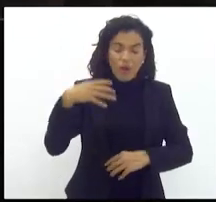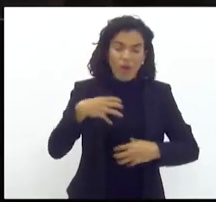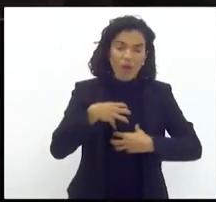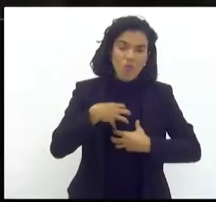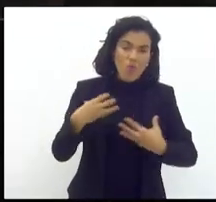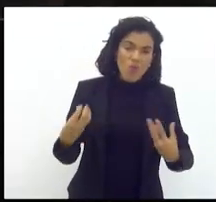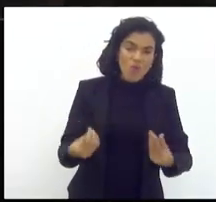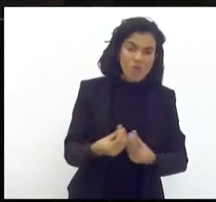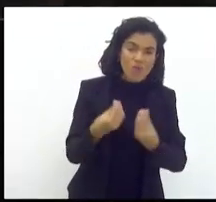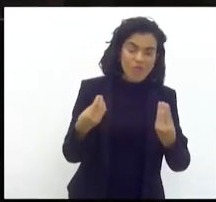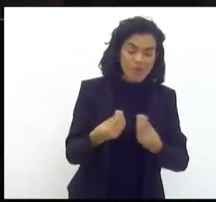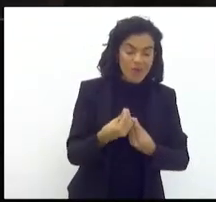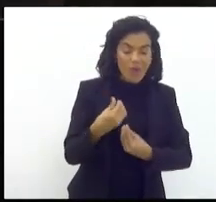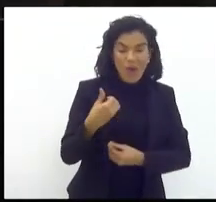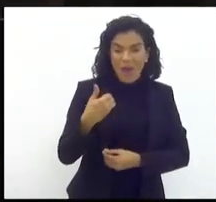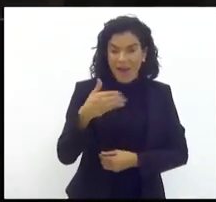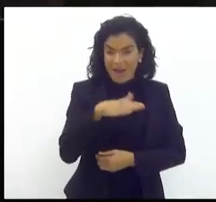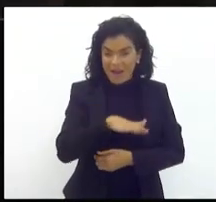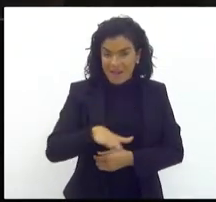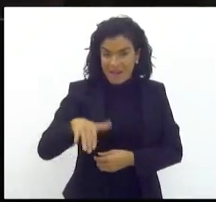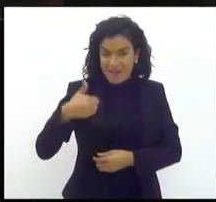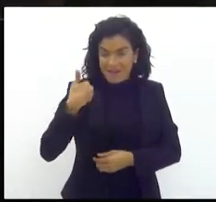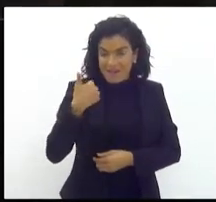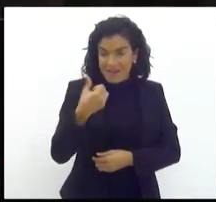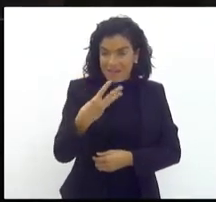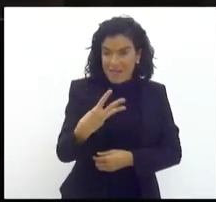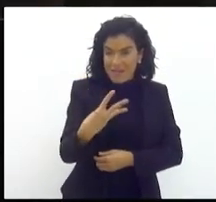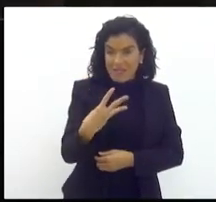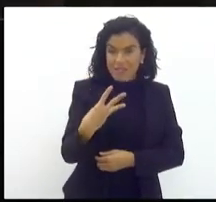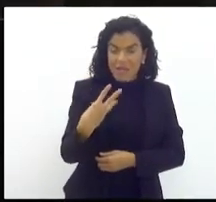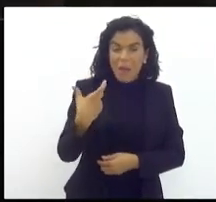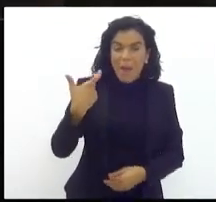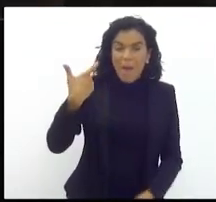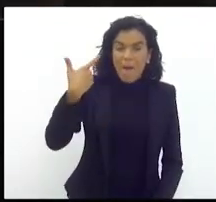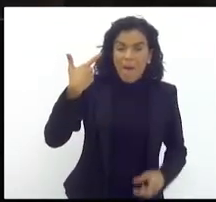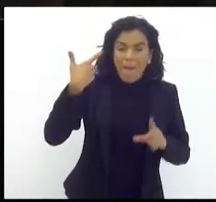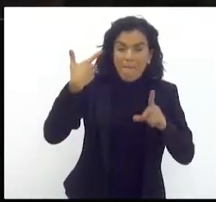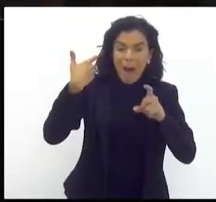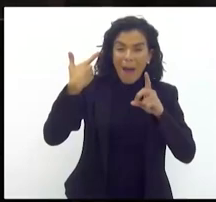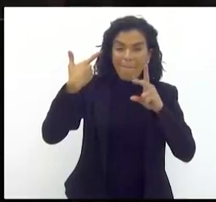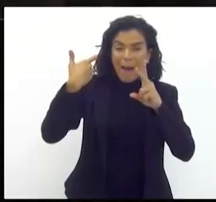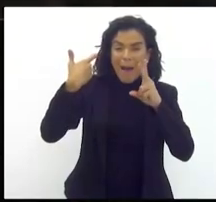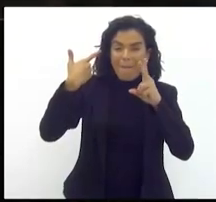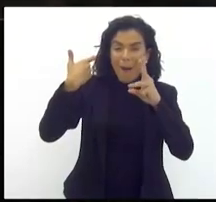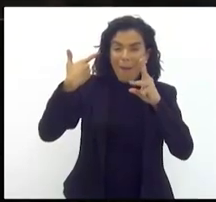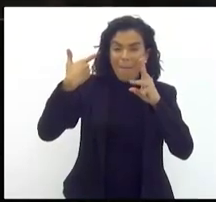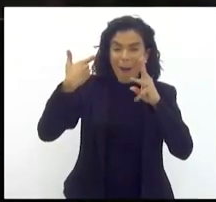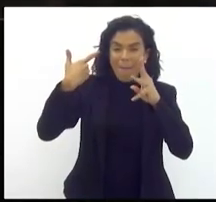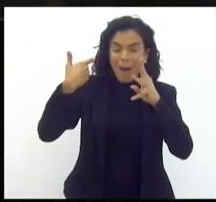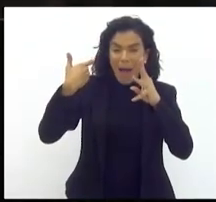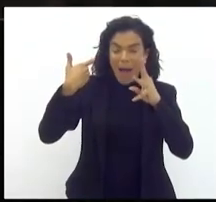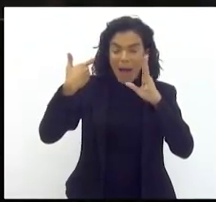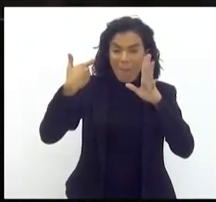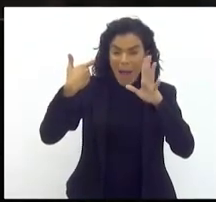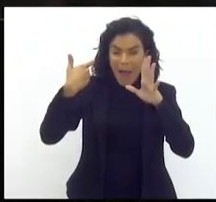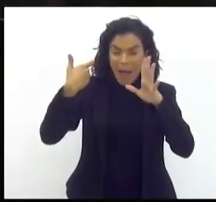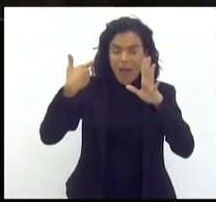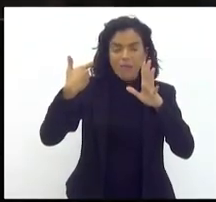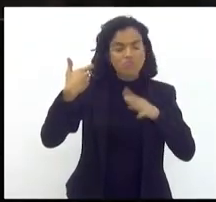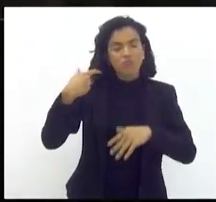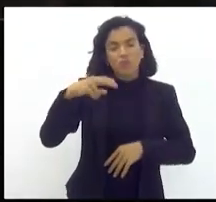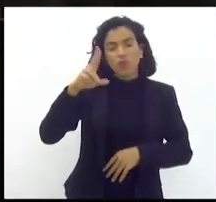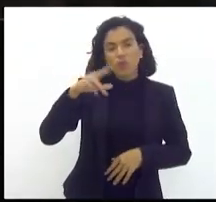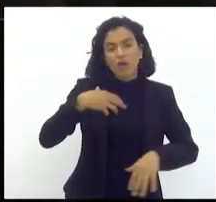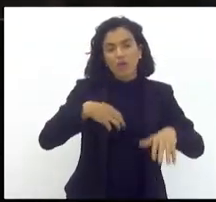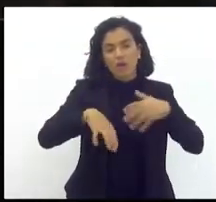com uma criança de 13 anos morta com 5 tiros de fuzis jamais vai se